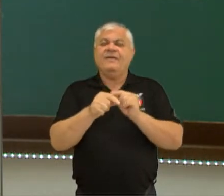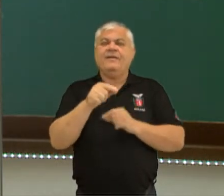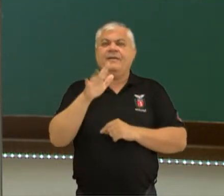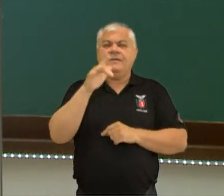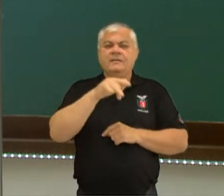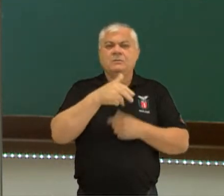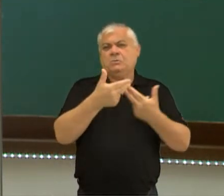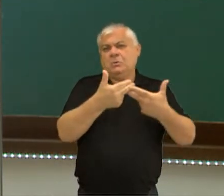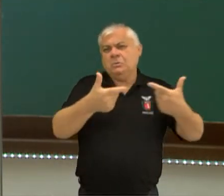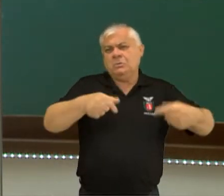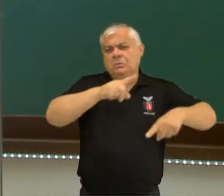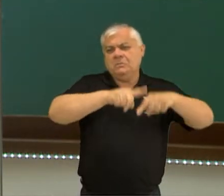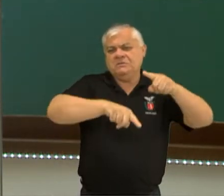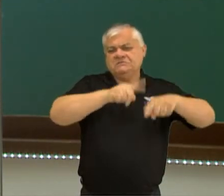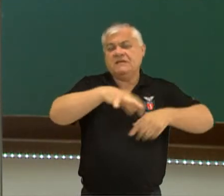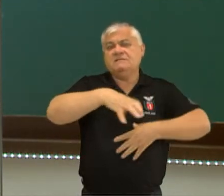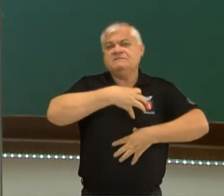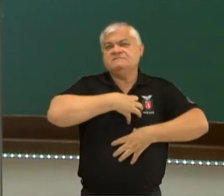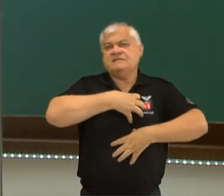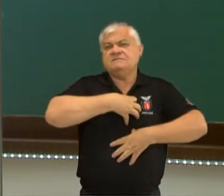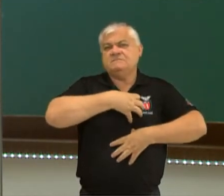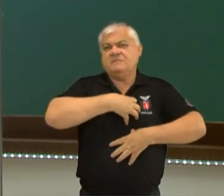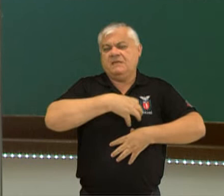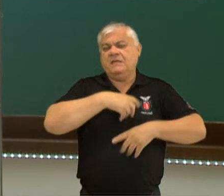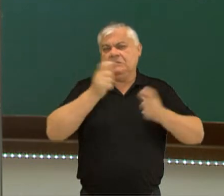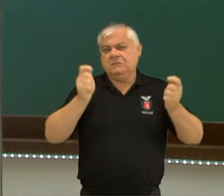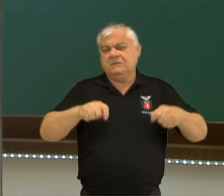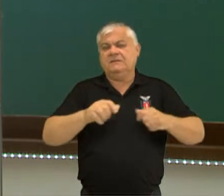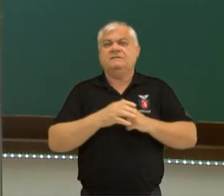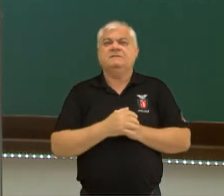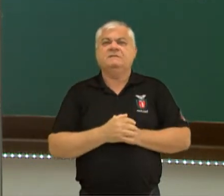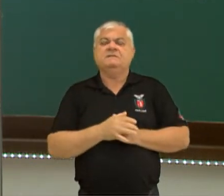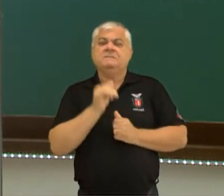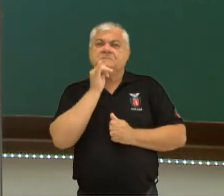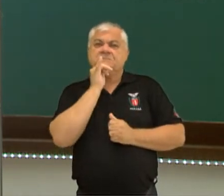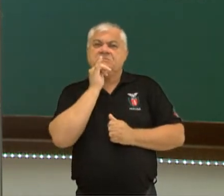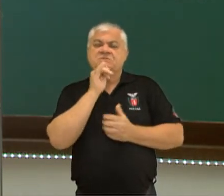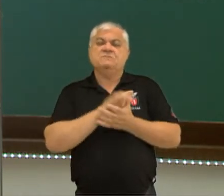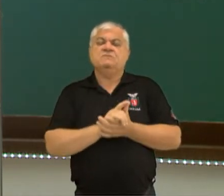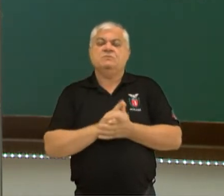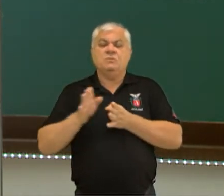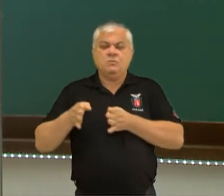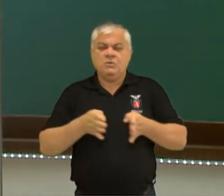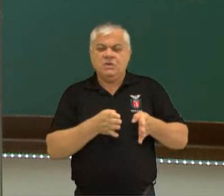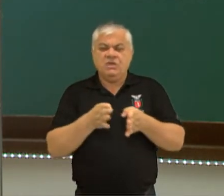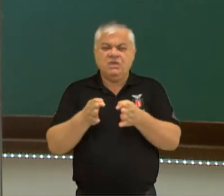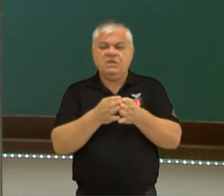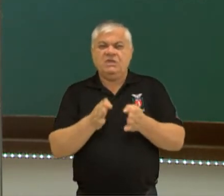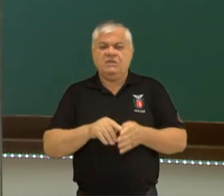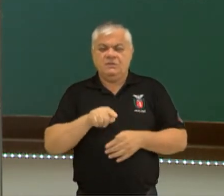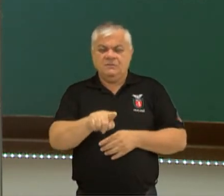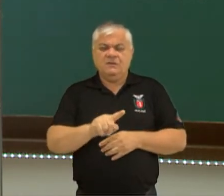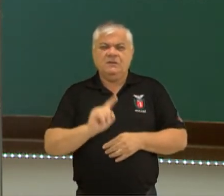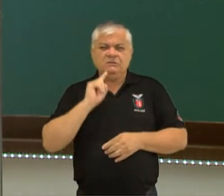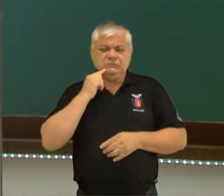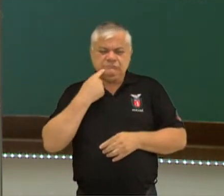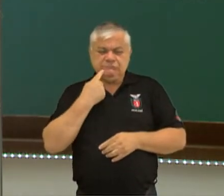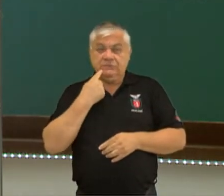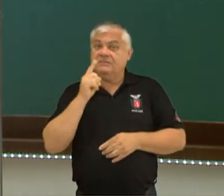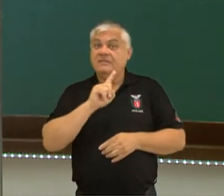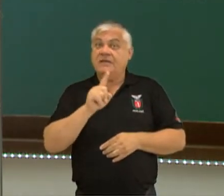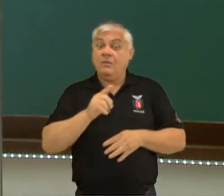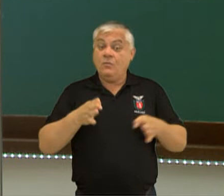irracionais sentimentos ou ações dos seres humanos. Então, o rio amargou, o rio ficou triste, é